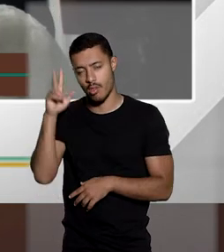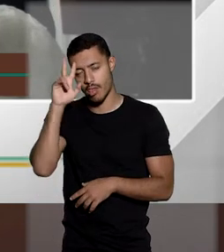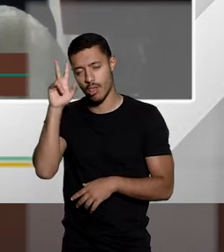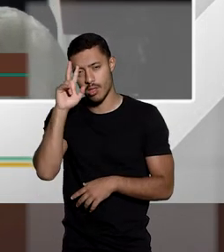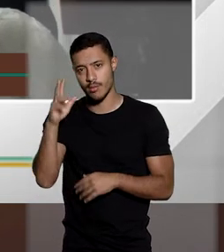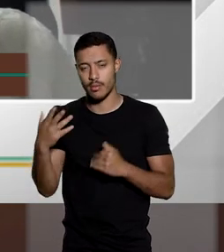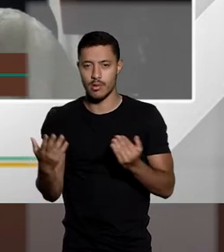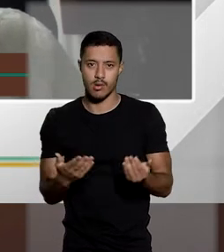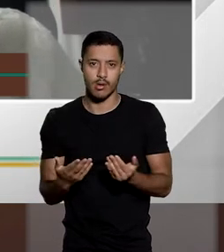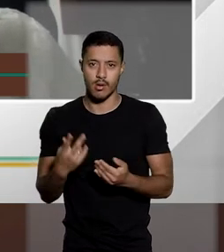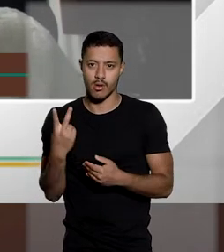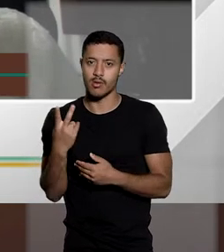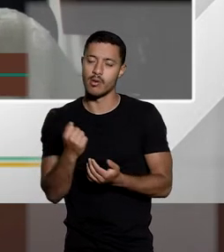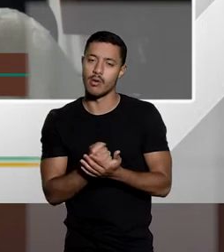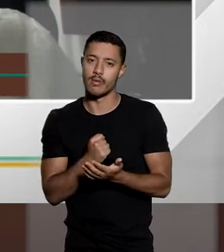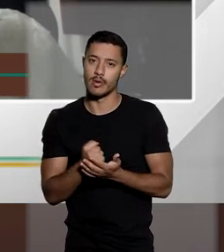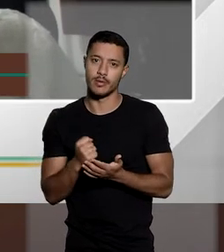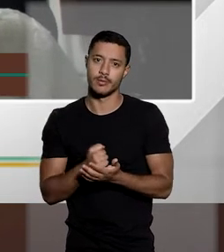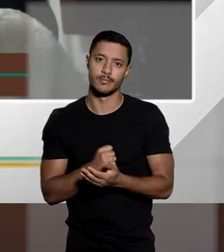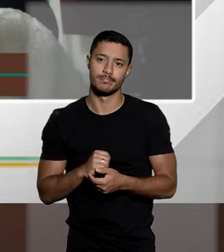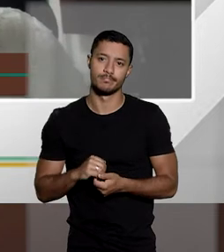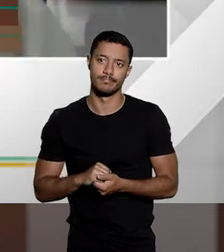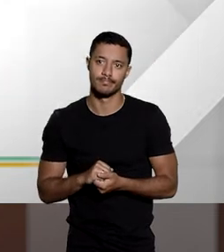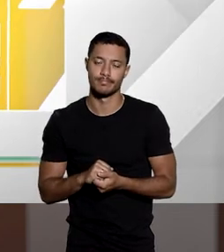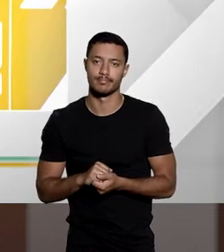com relação aos dois contratos.